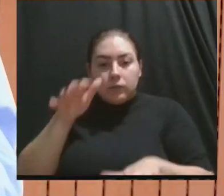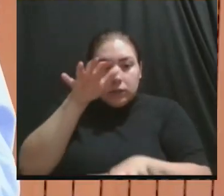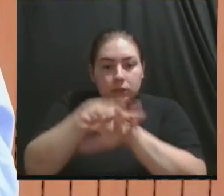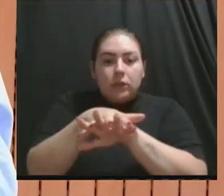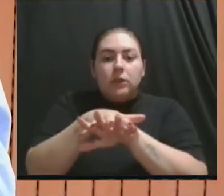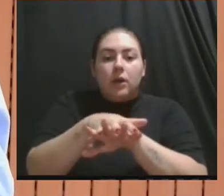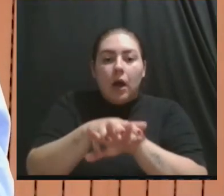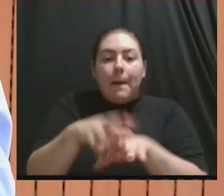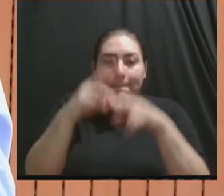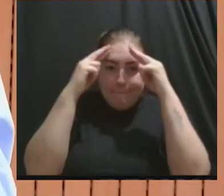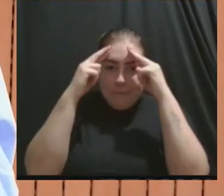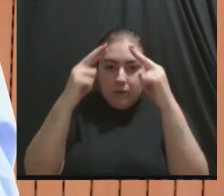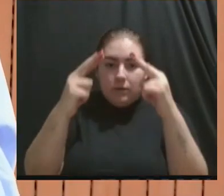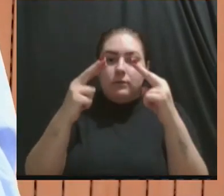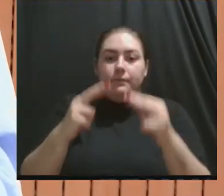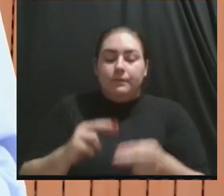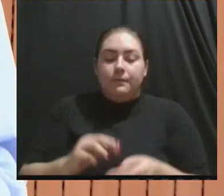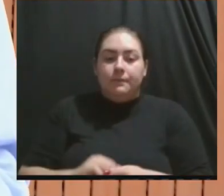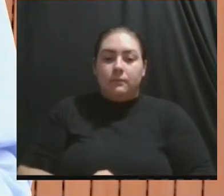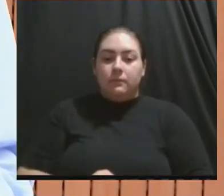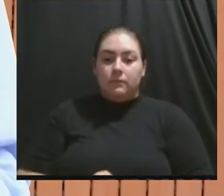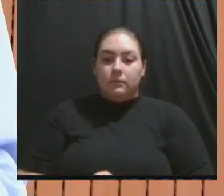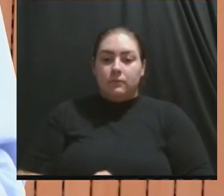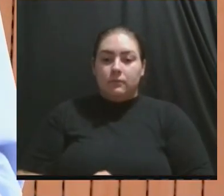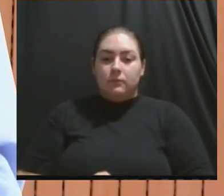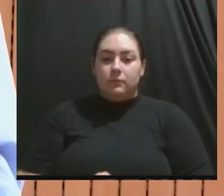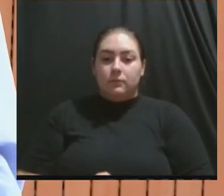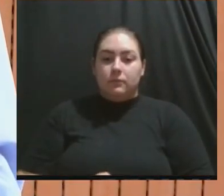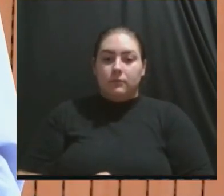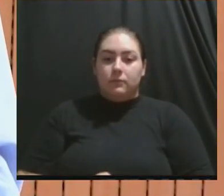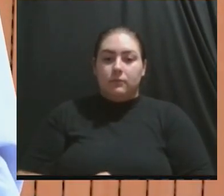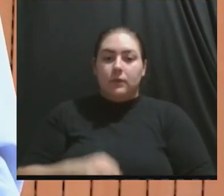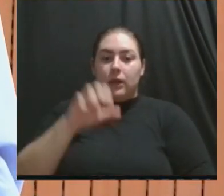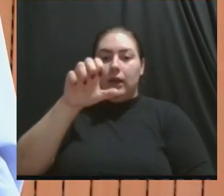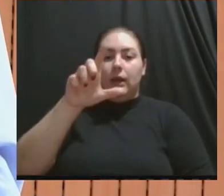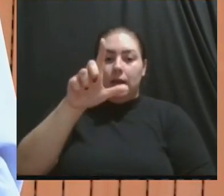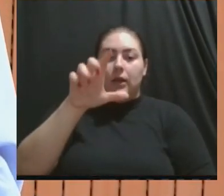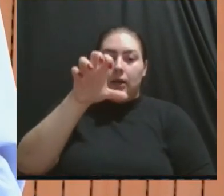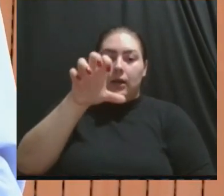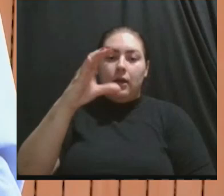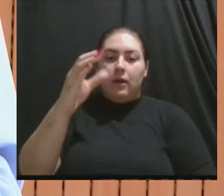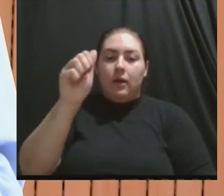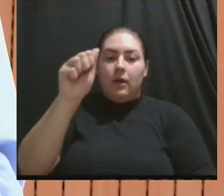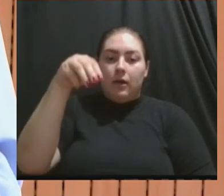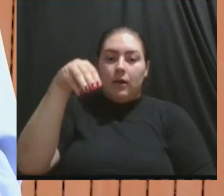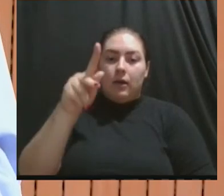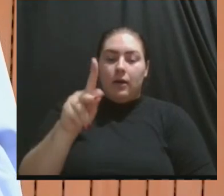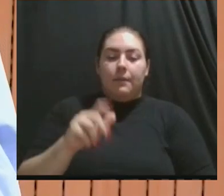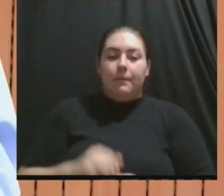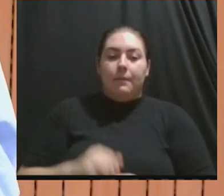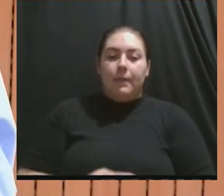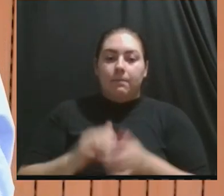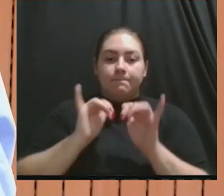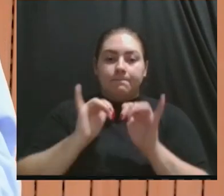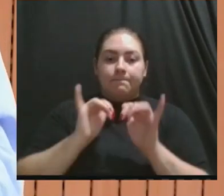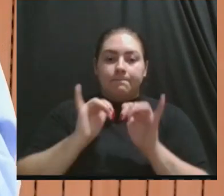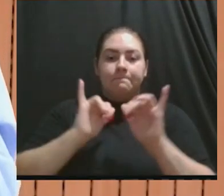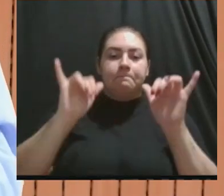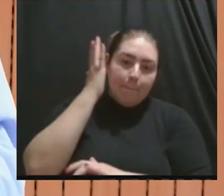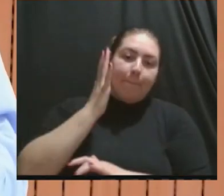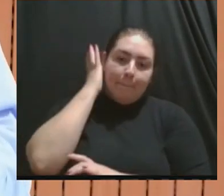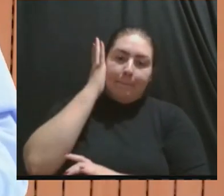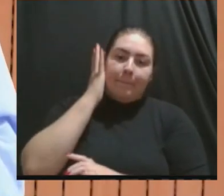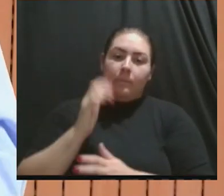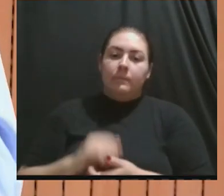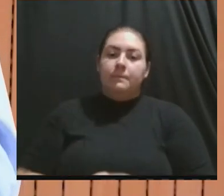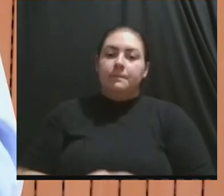sua condição, é que a Elecamp tem promovido palestras como essa. Já quero, na pessoa da Nelly e toda a equipe da